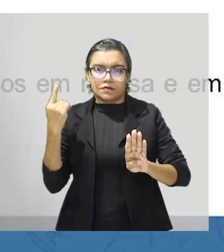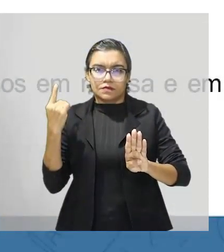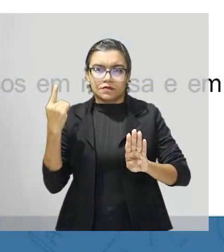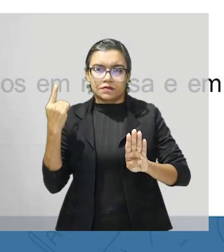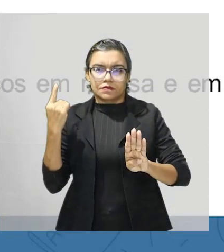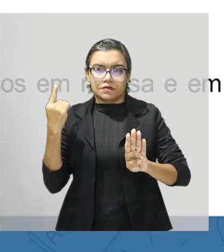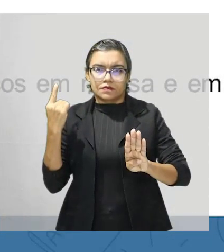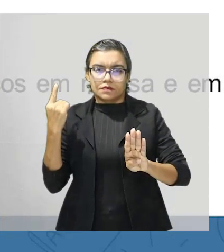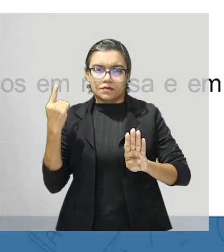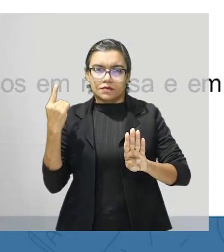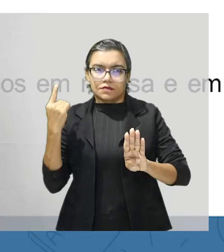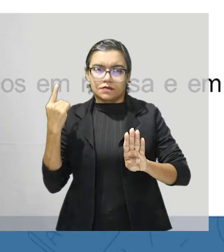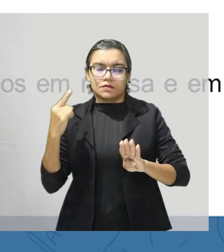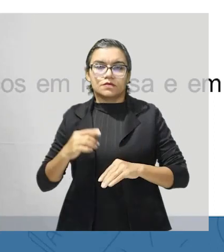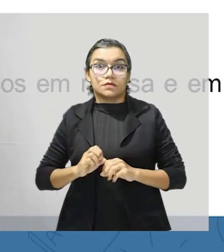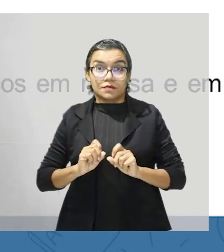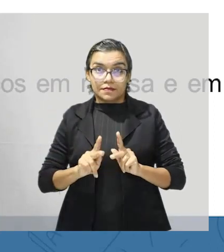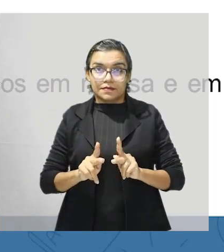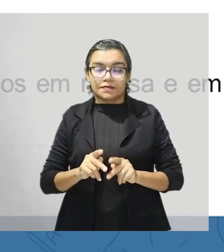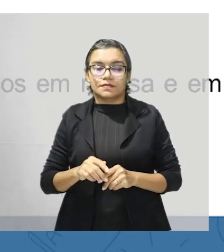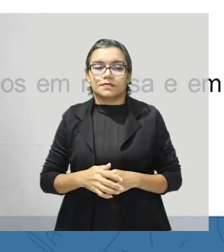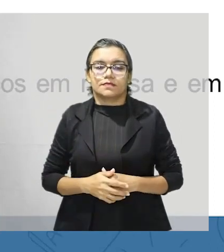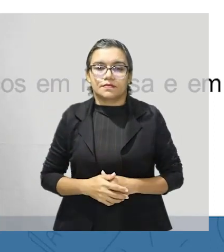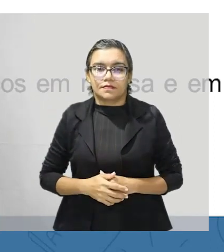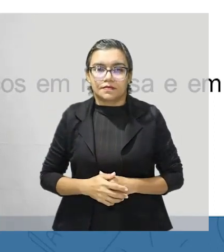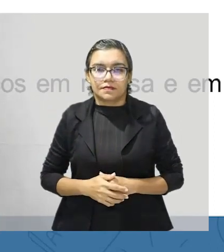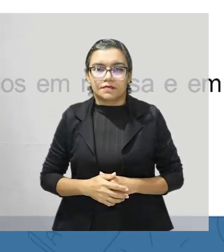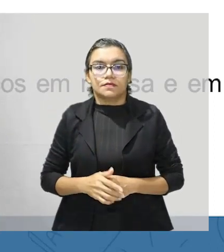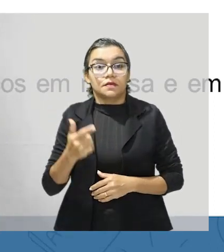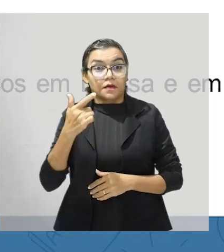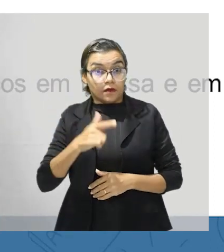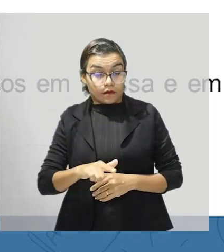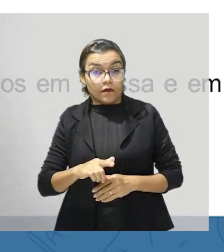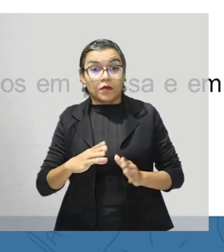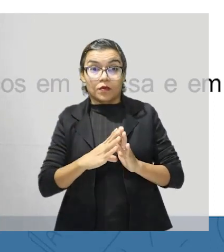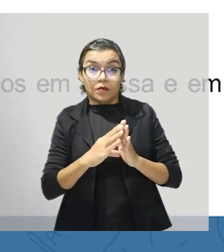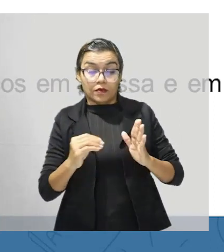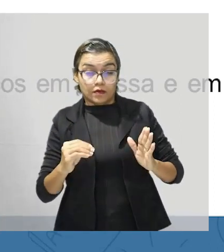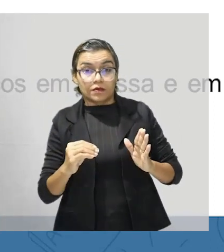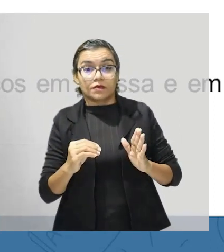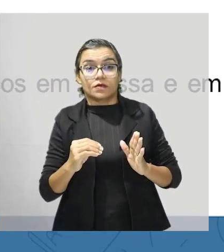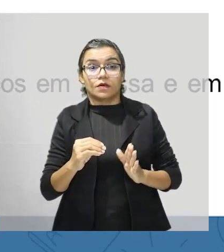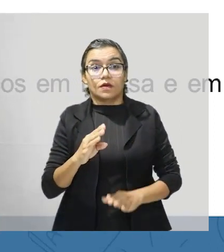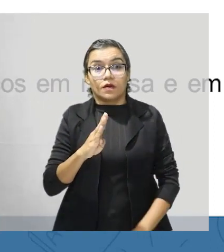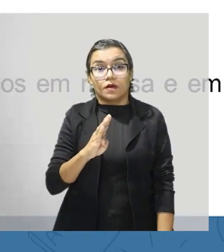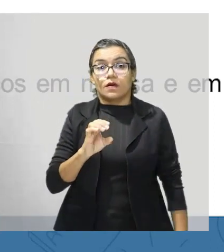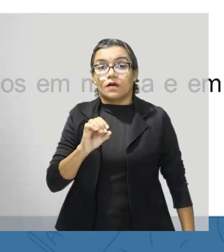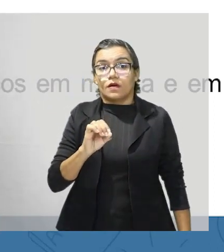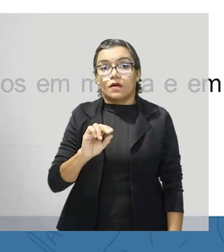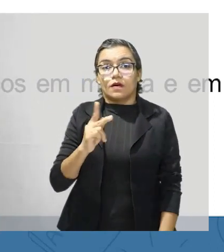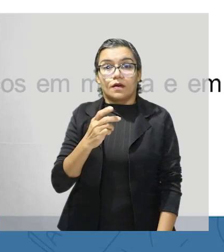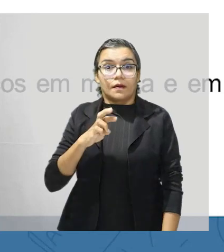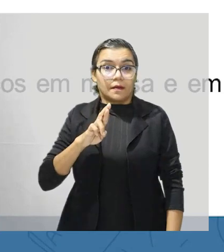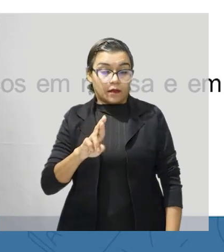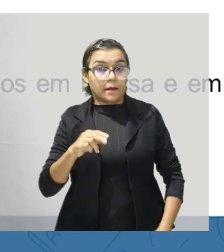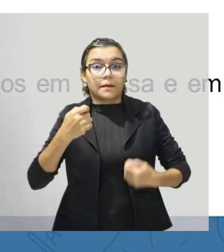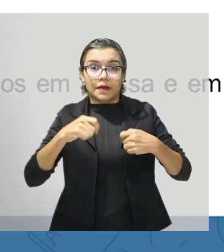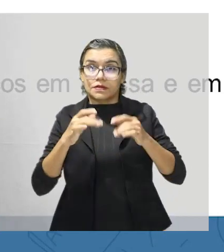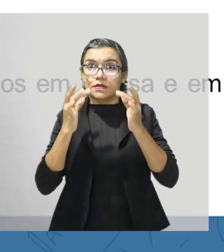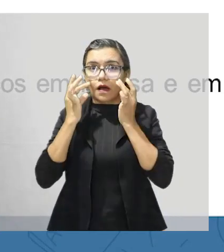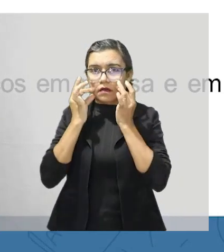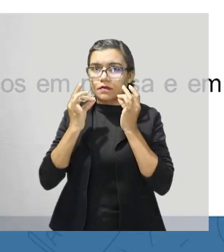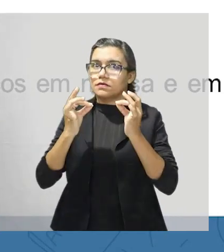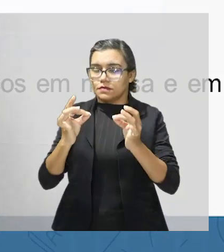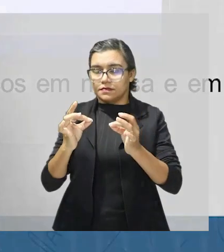por causa da chama beleza então mais uma vez modelo atômico de boa a gente precisa ter uma atenção